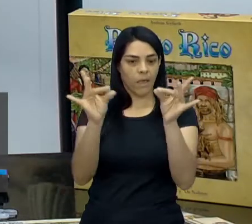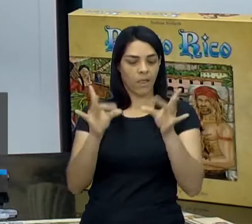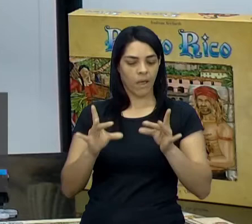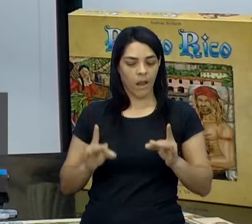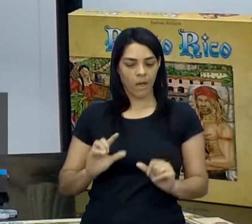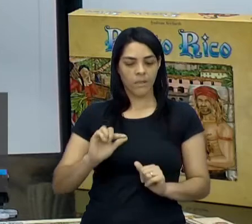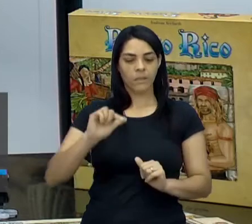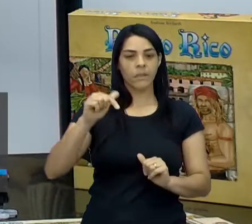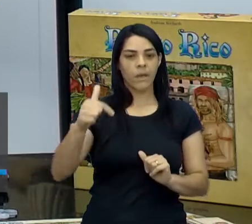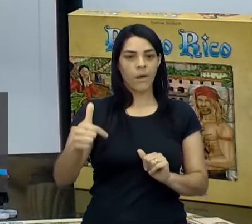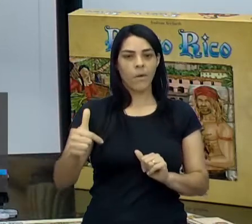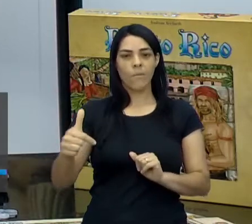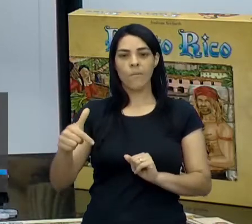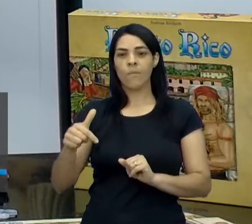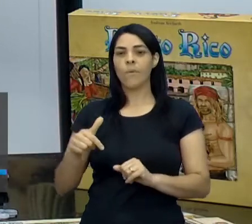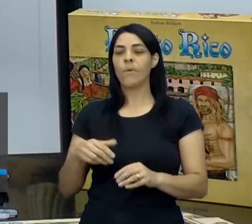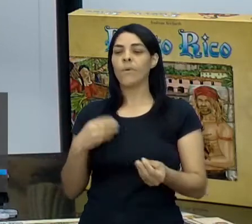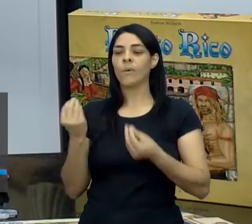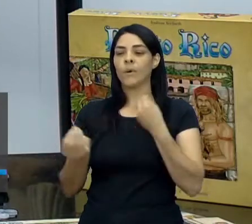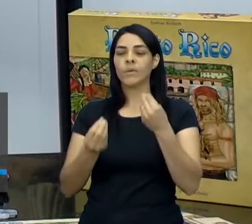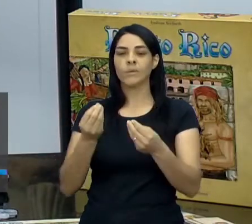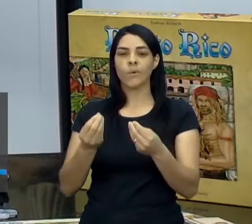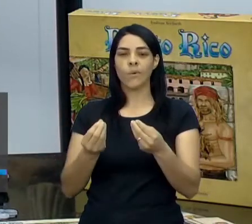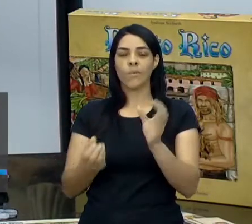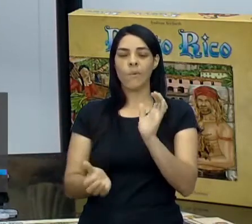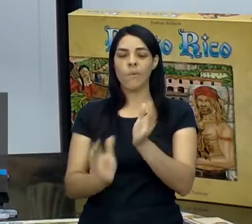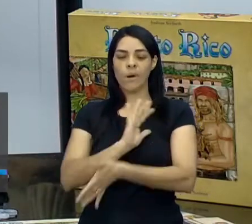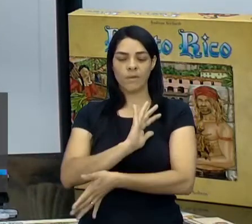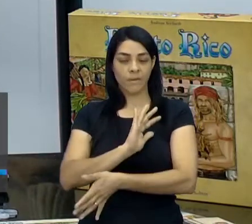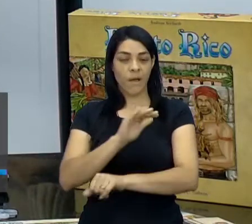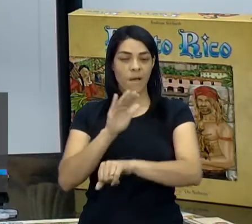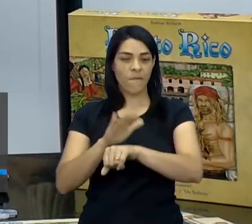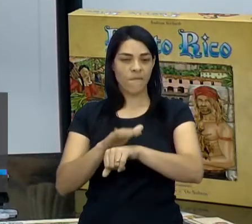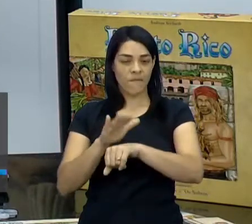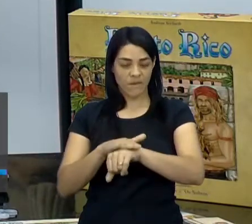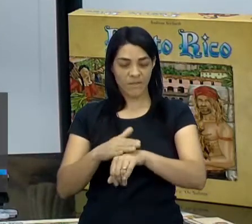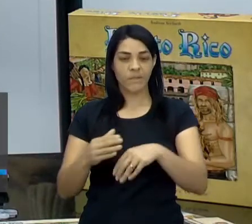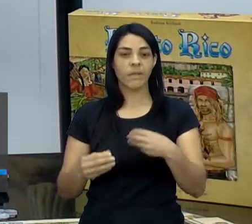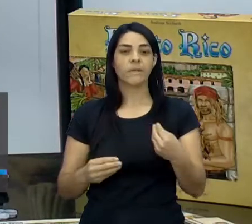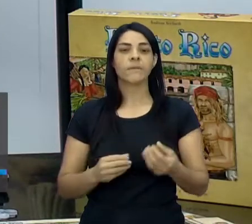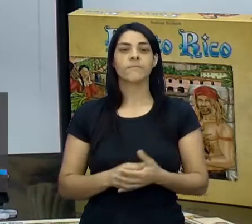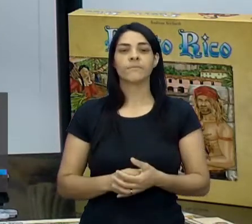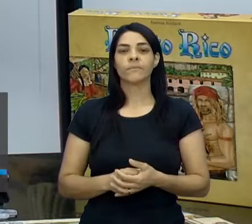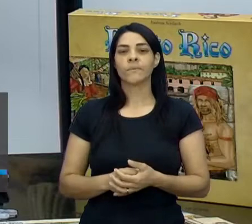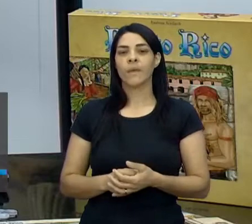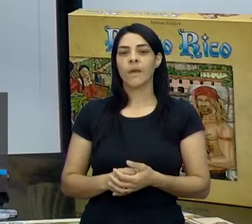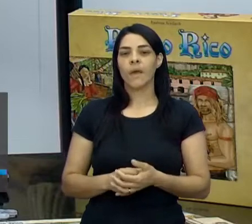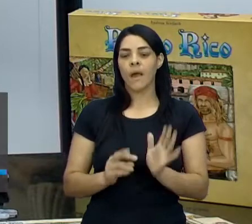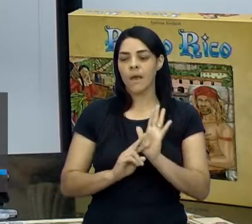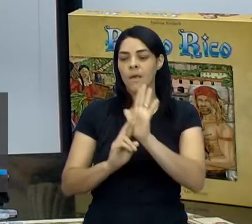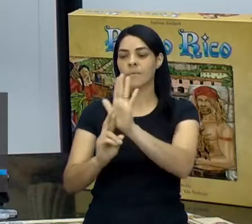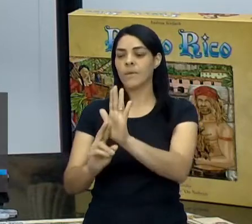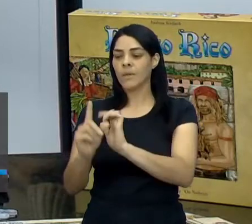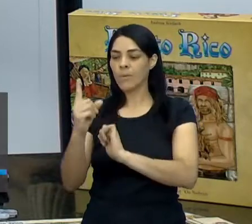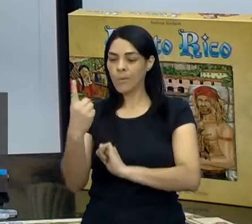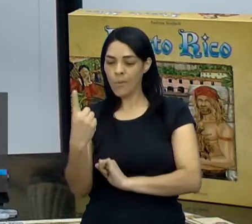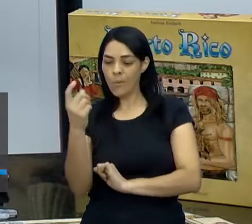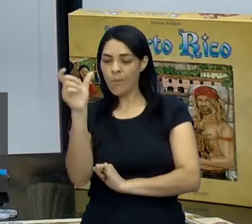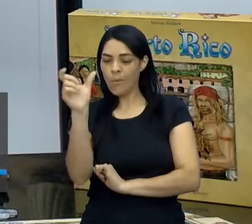falando sobre as ações que você pode fazer no jogo. No Agrícola, cada ação é representada por uma carta, então você